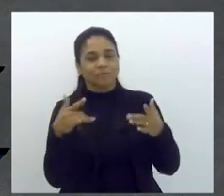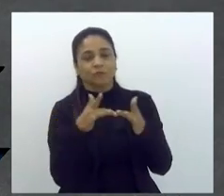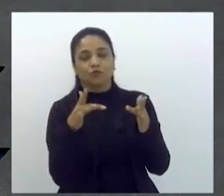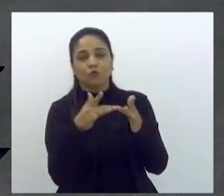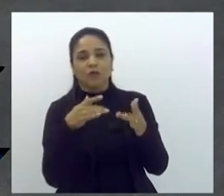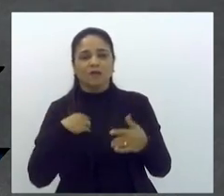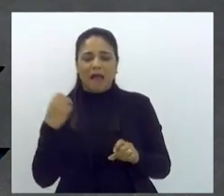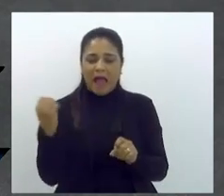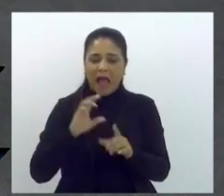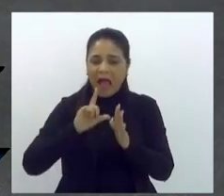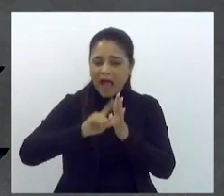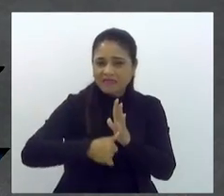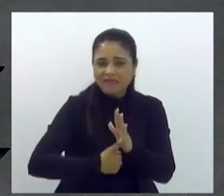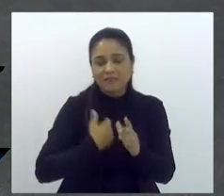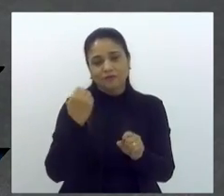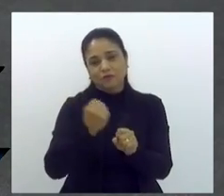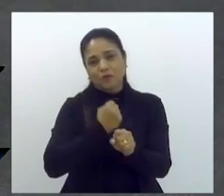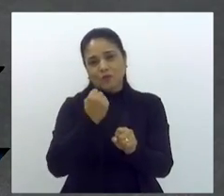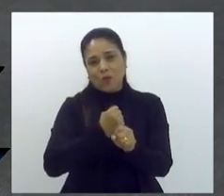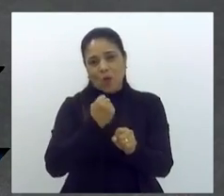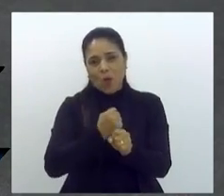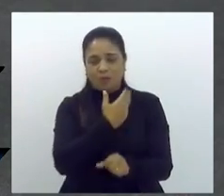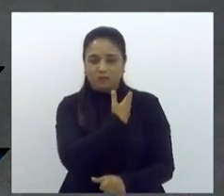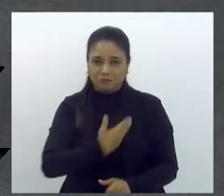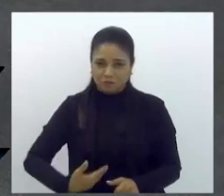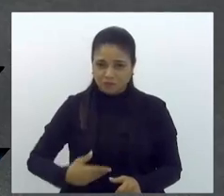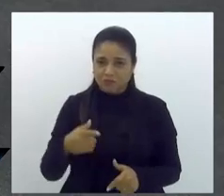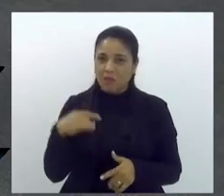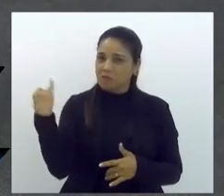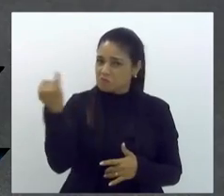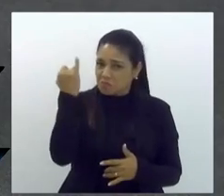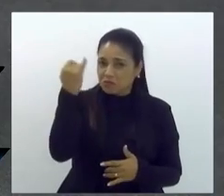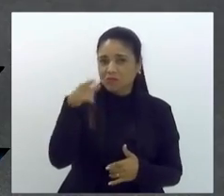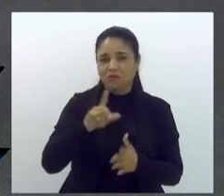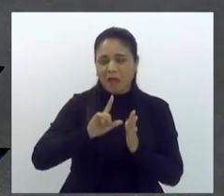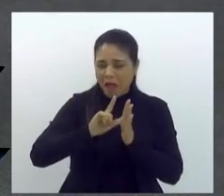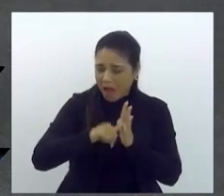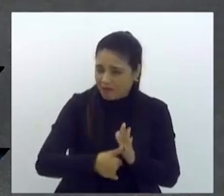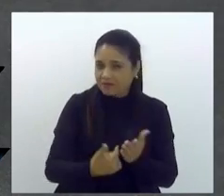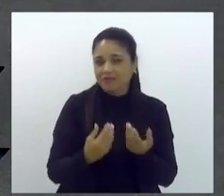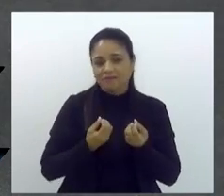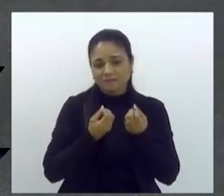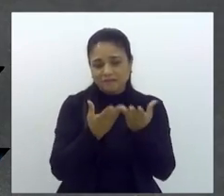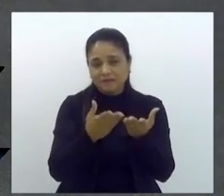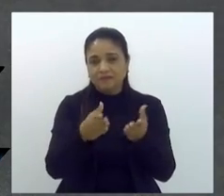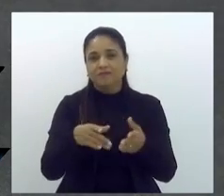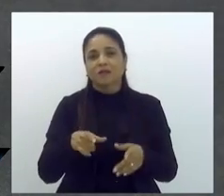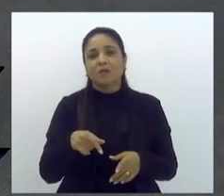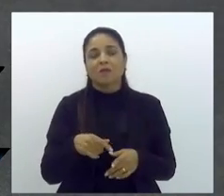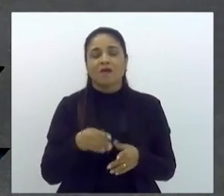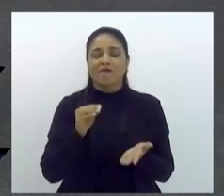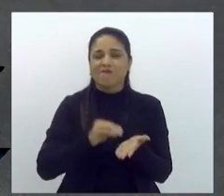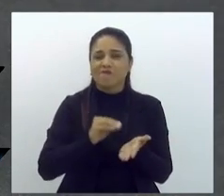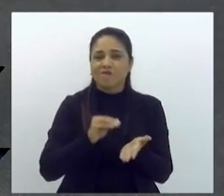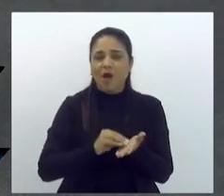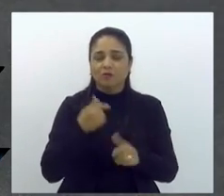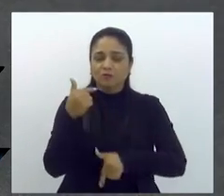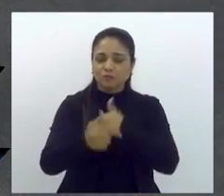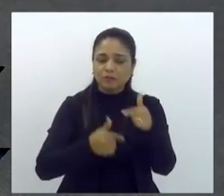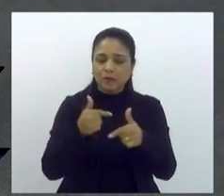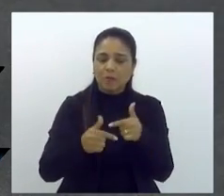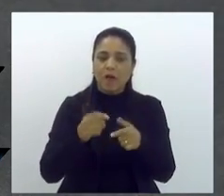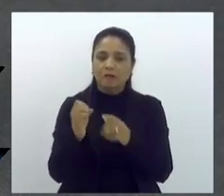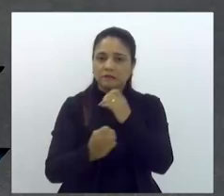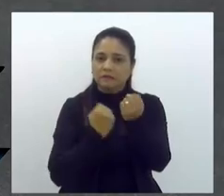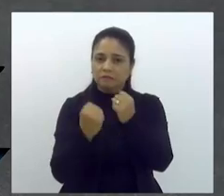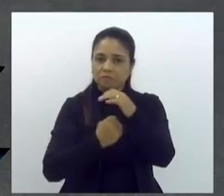de obras públicas importantes causados por essa de serviço prestado pela enel tem um exemplo